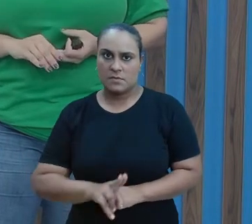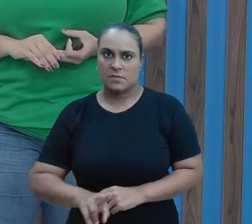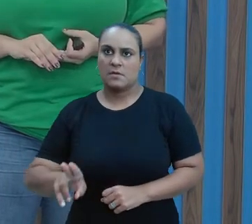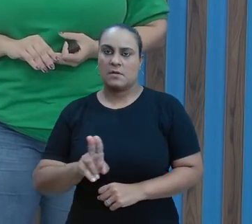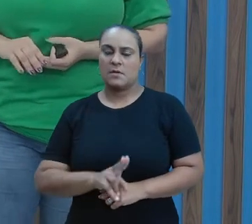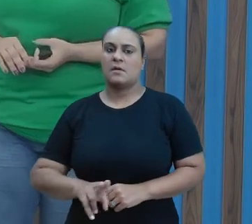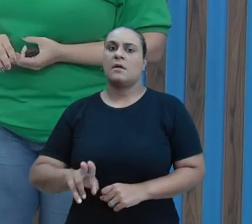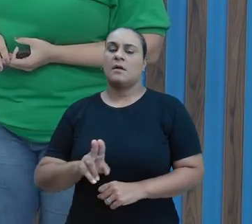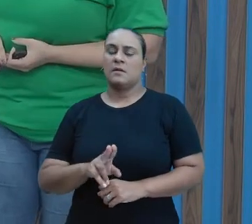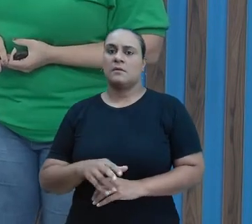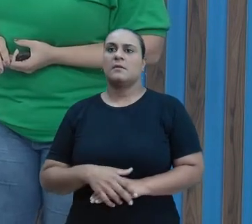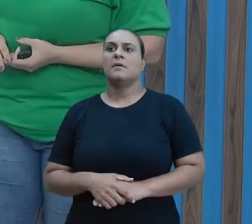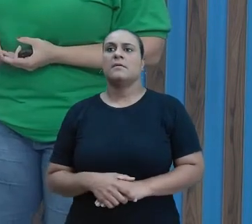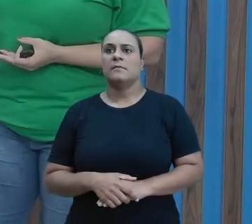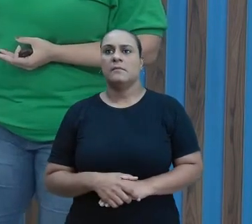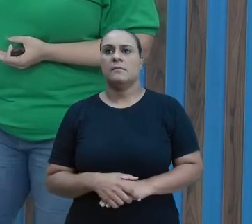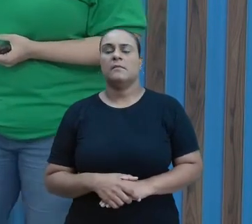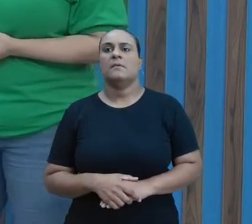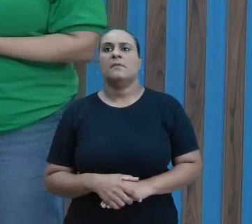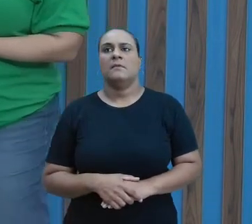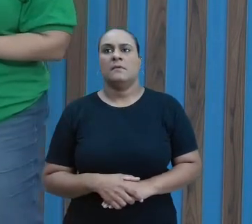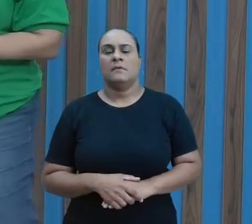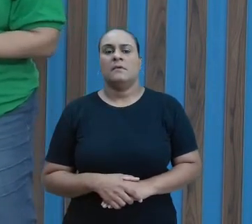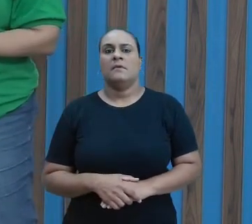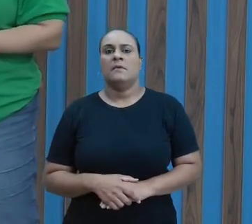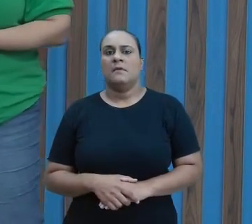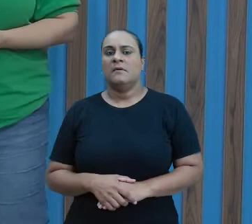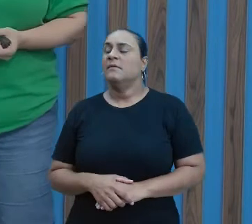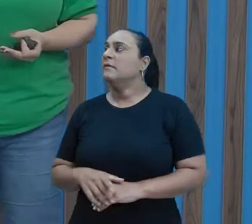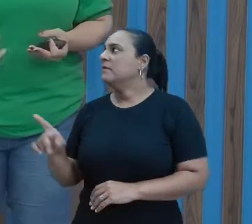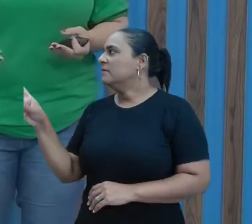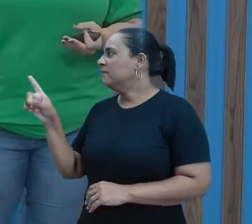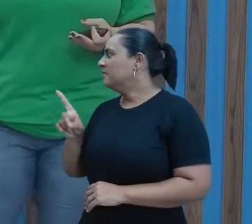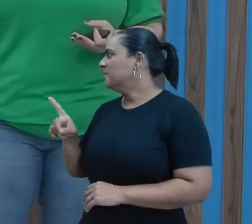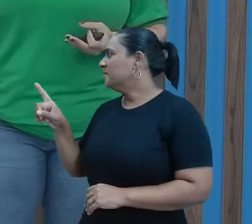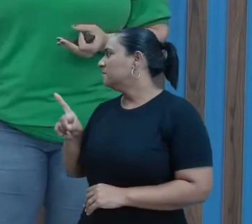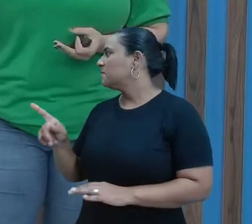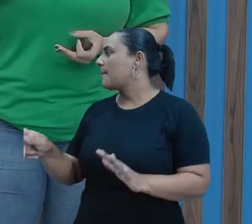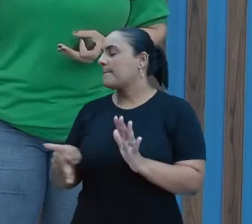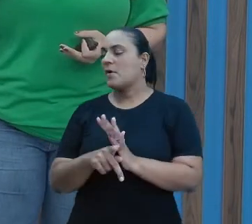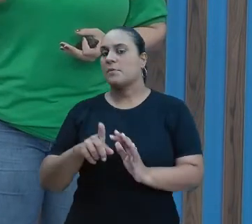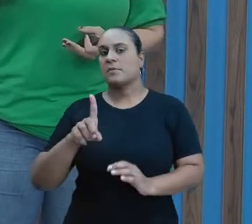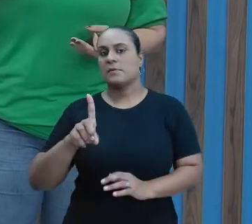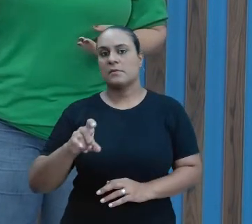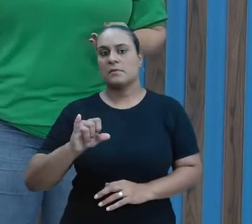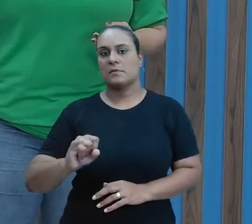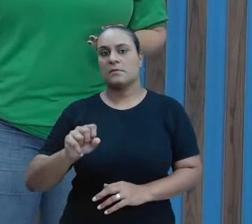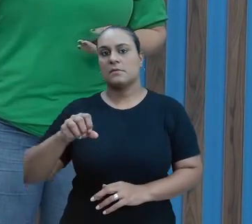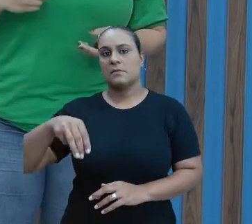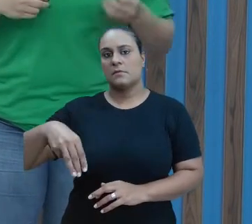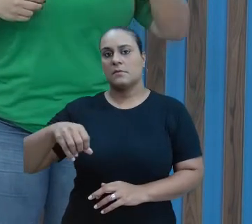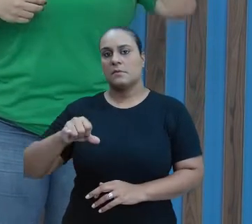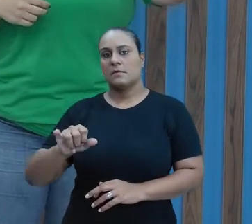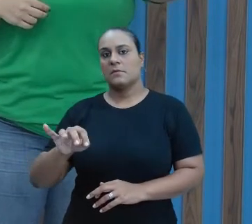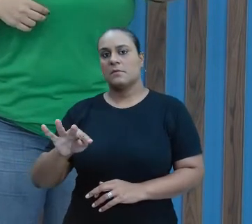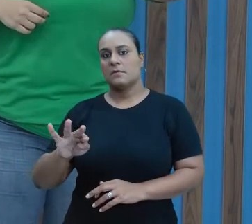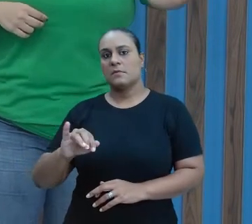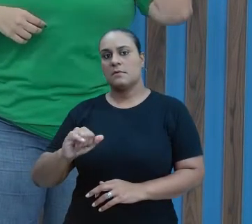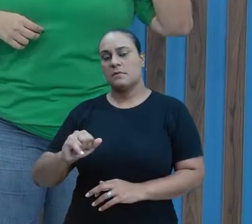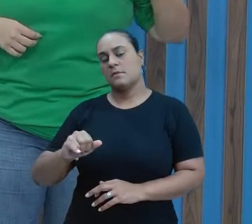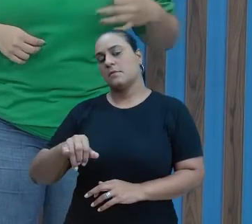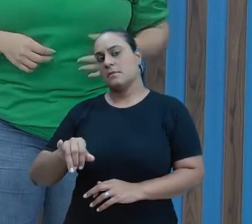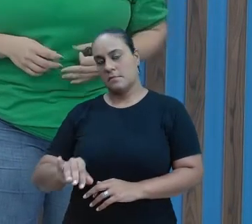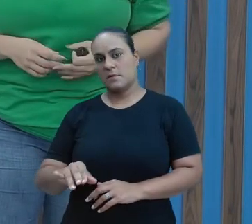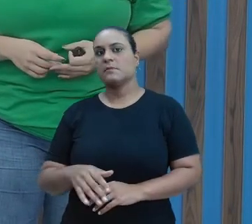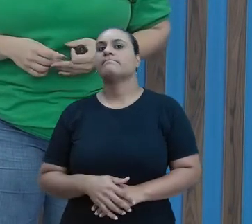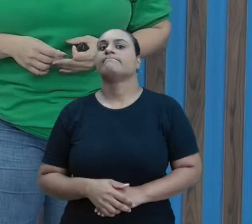até agora na tela para vocês, foi a de Dimitri, né? Então, foi o modelo de tabela mais aceito pela